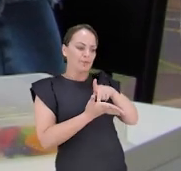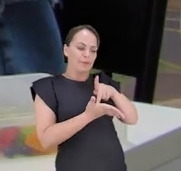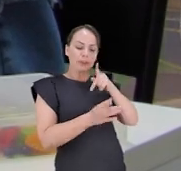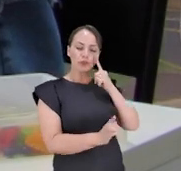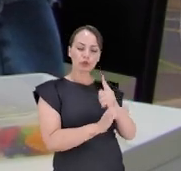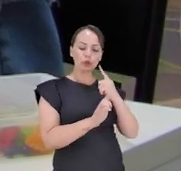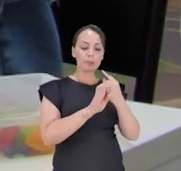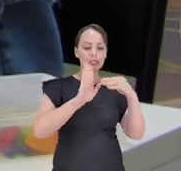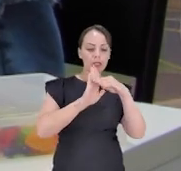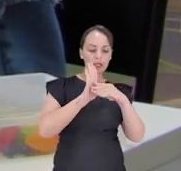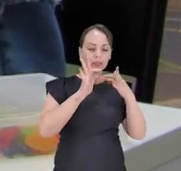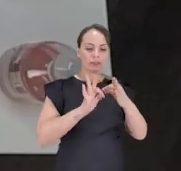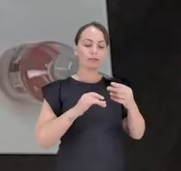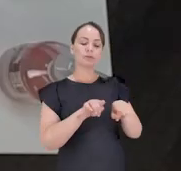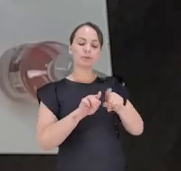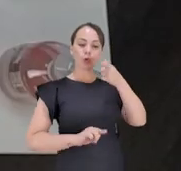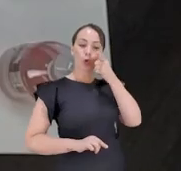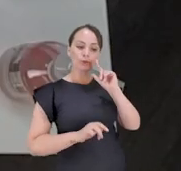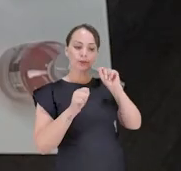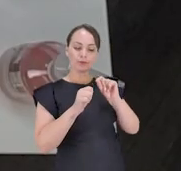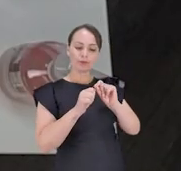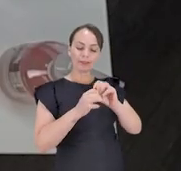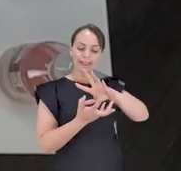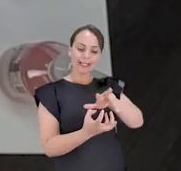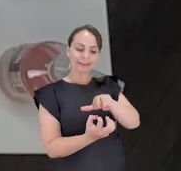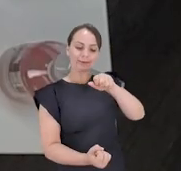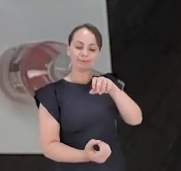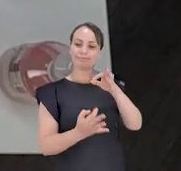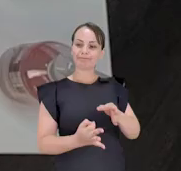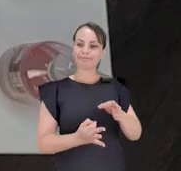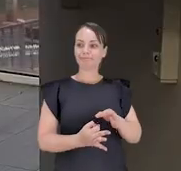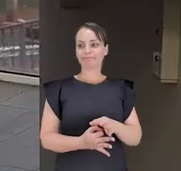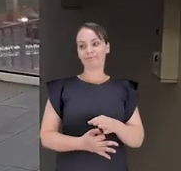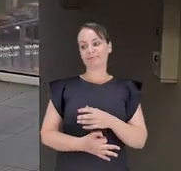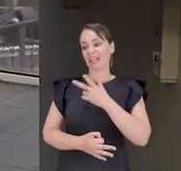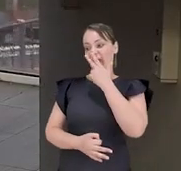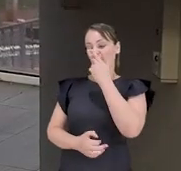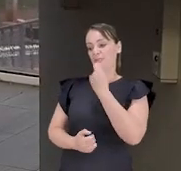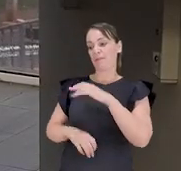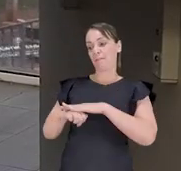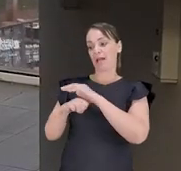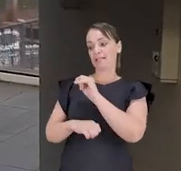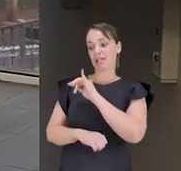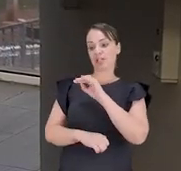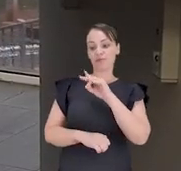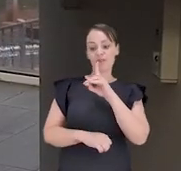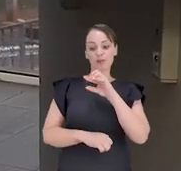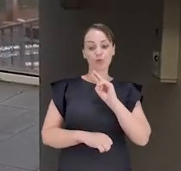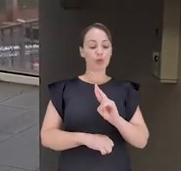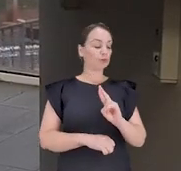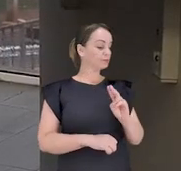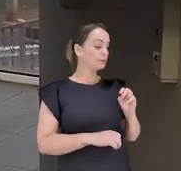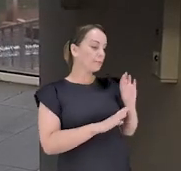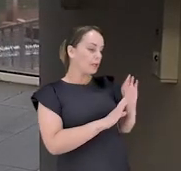certa, pra conseguir fazer certamente a slime. Só que eu vou ter que colocar mais ativador, eu acho. Peraí. Vou colocar um pouquinho aqui